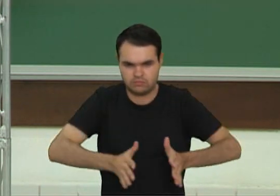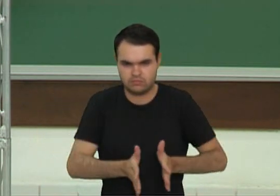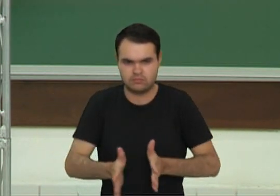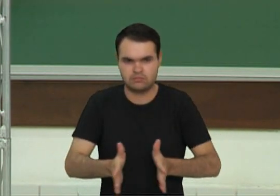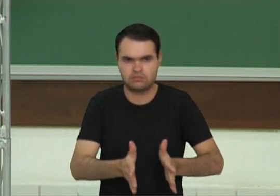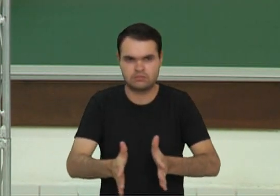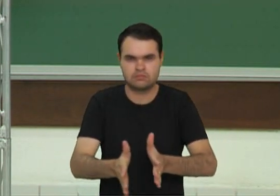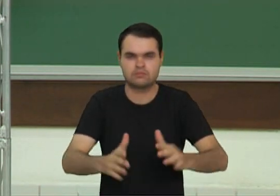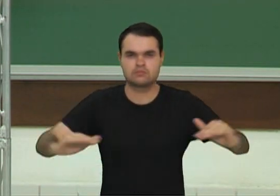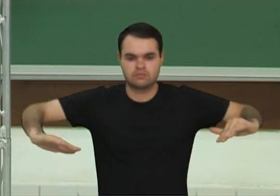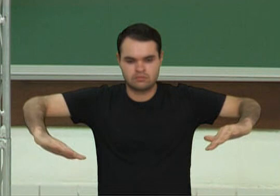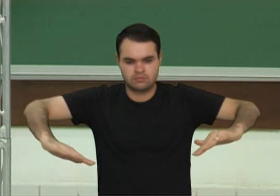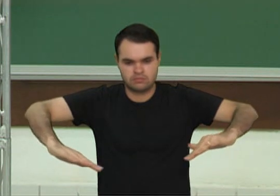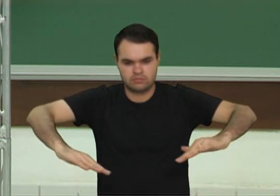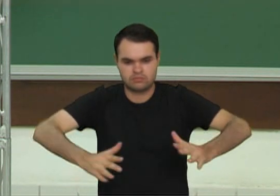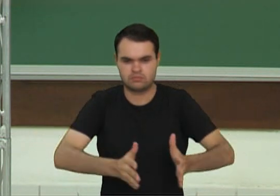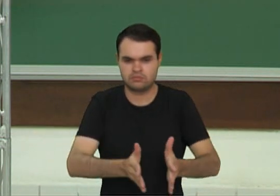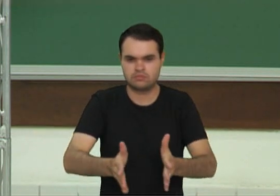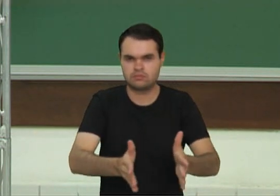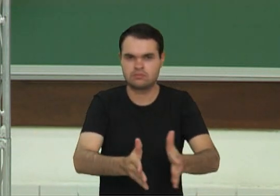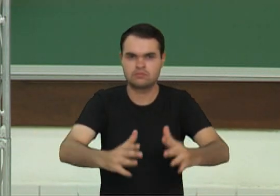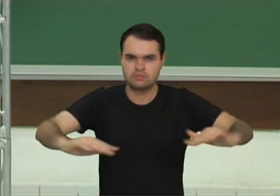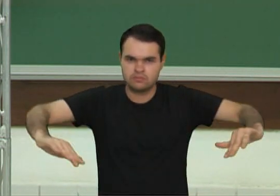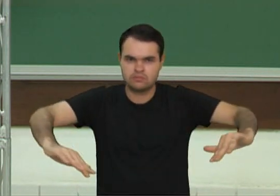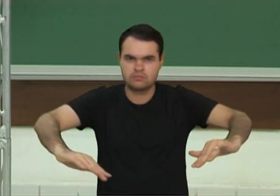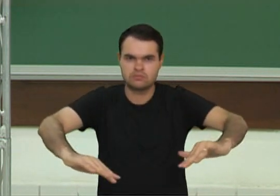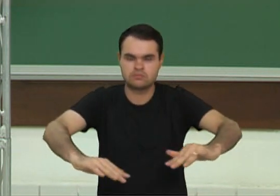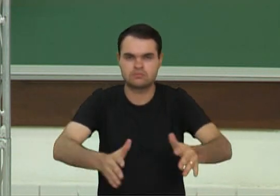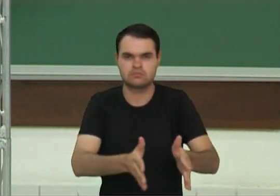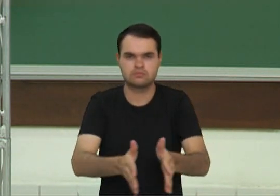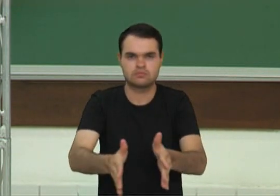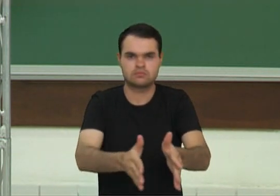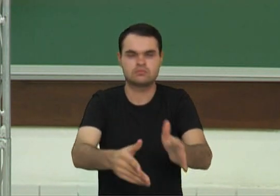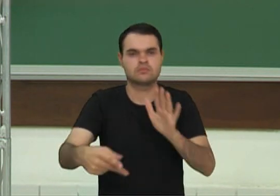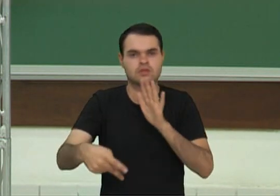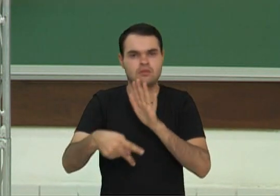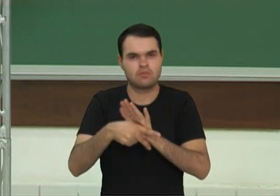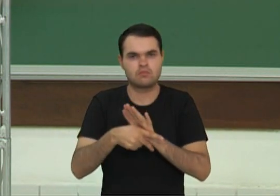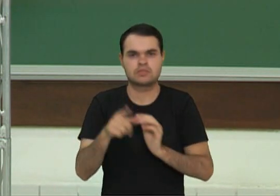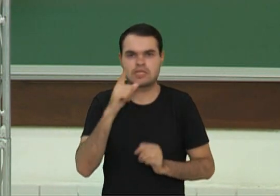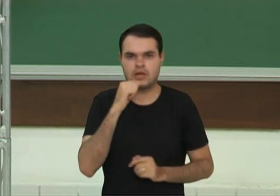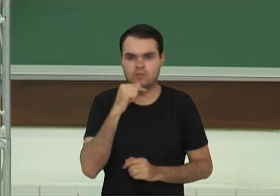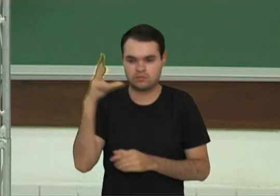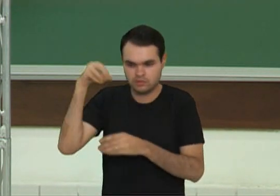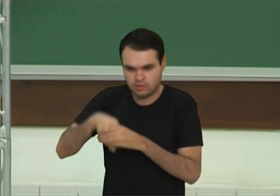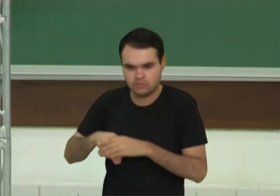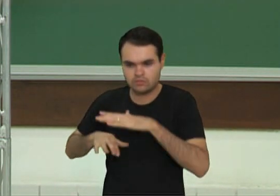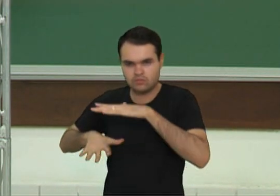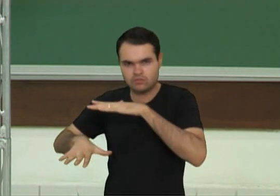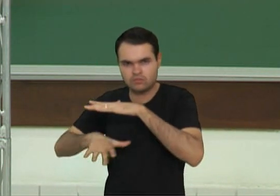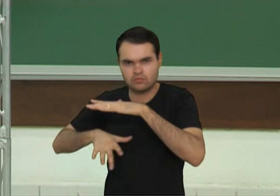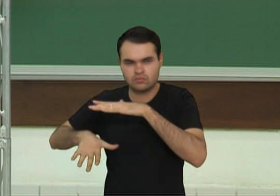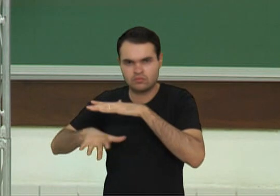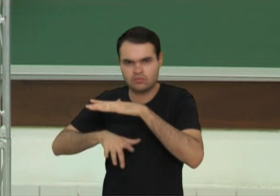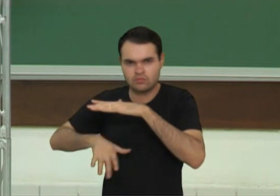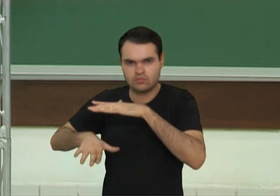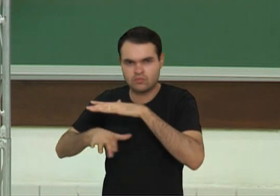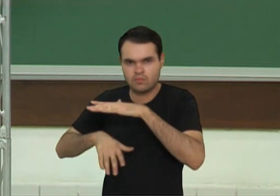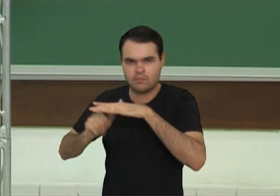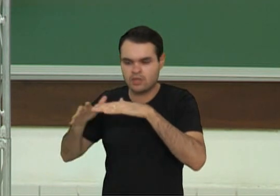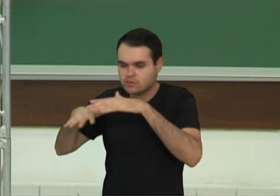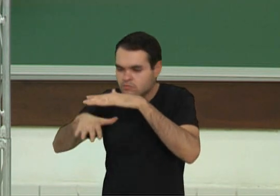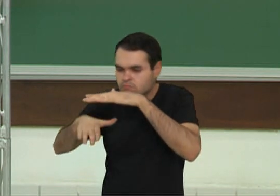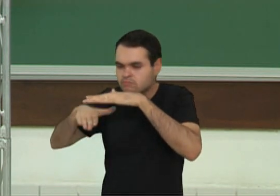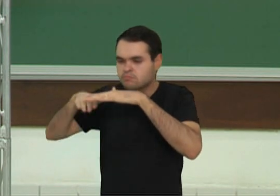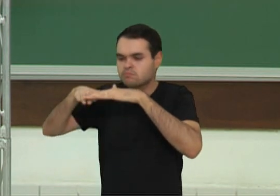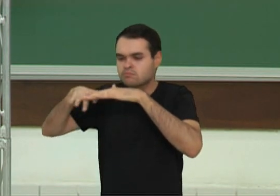água das nascentes desses rios, ela é um afloramento das águas que estão no subsolo, que estão em camadas mais